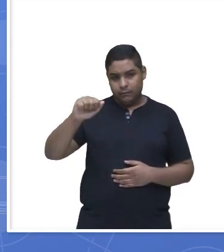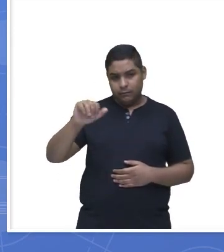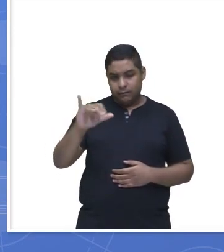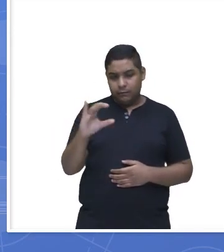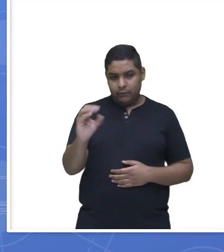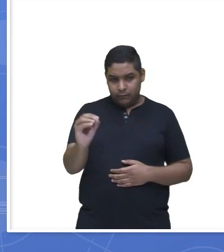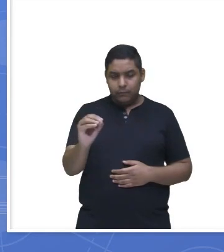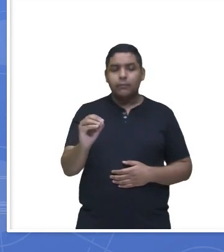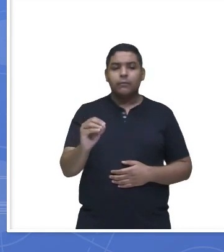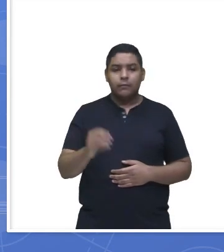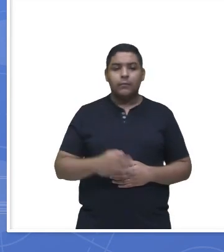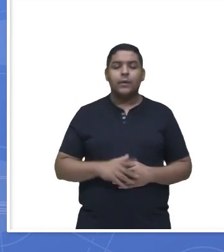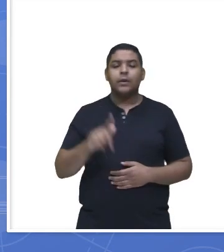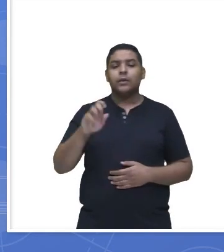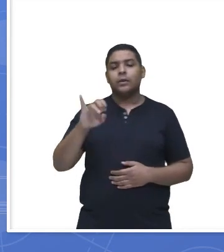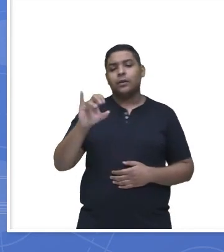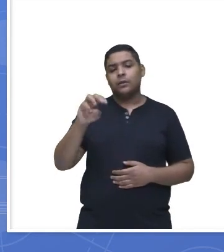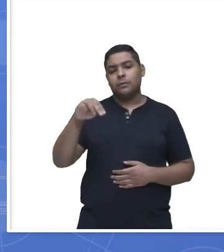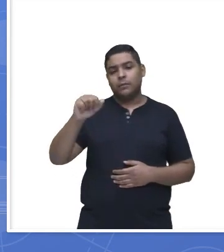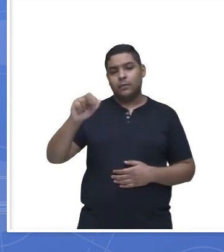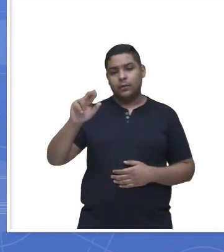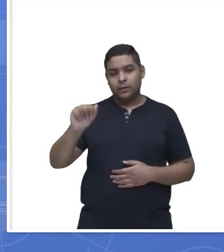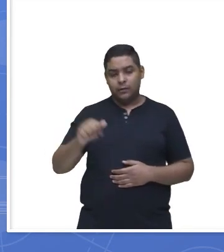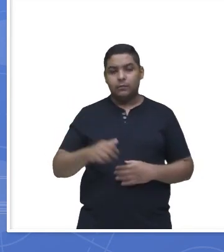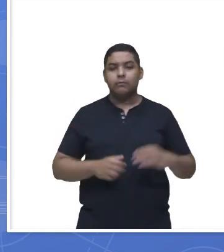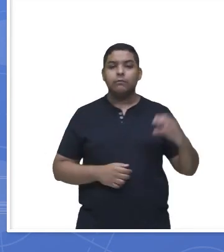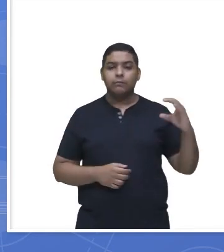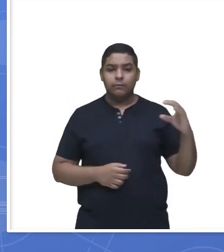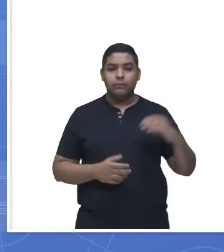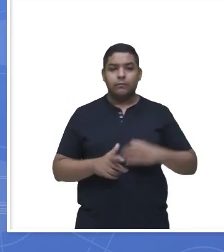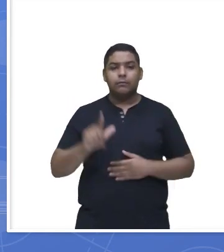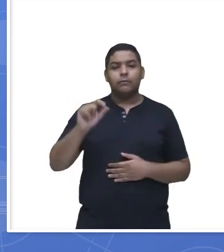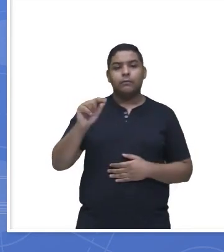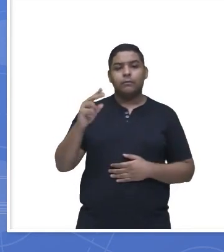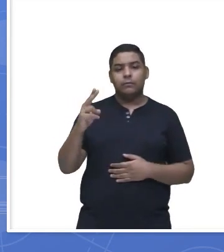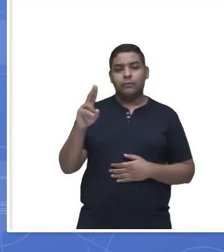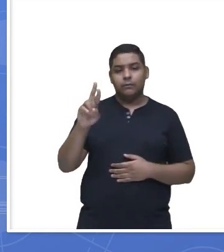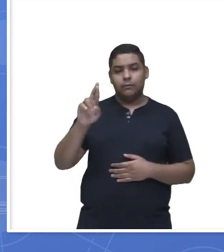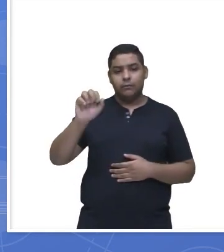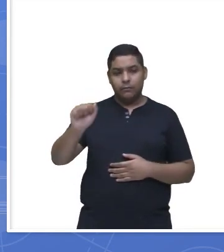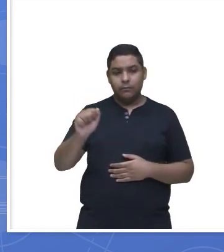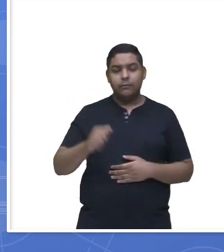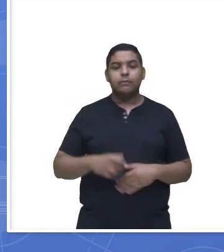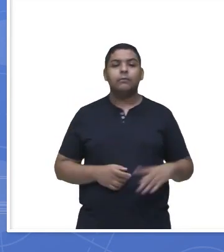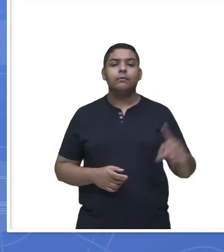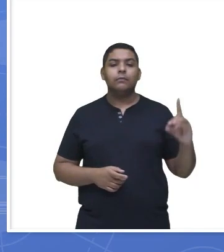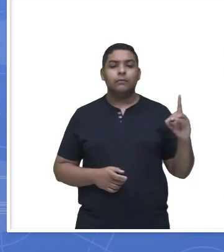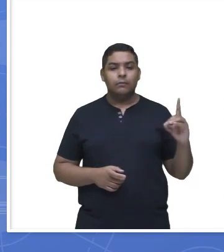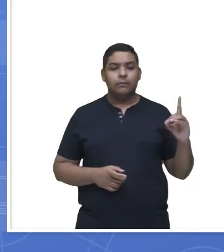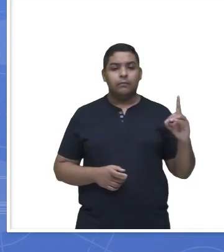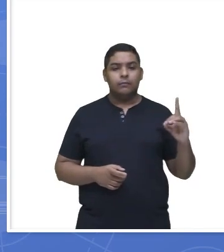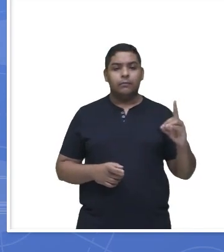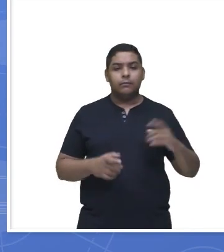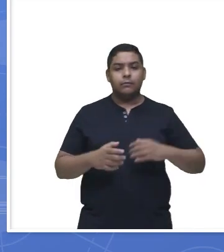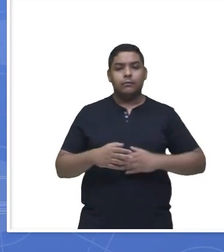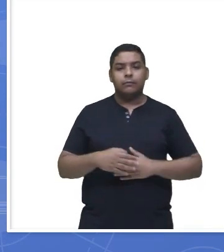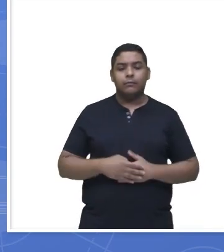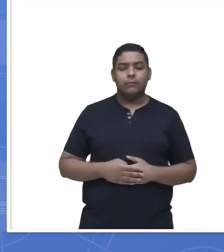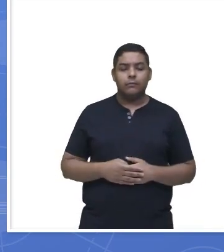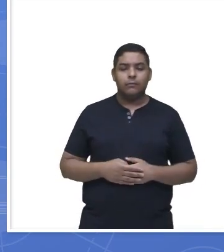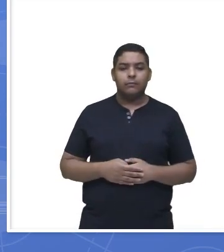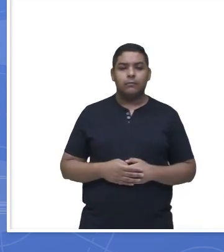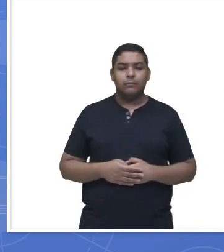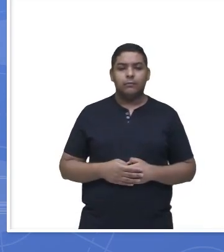que é a letra C. José Bernardino é a Laura. Laura acha que é a letra D. Laura está chamando a atenção aí para a nossa letra